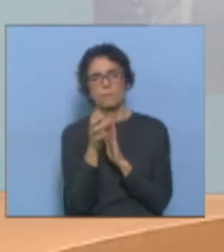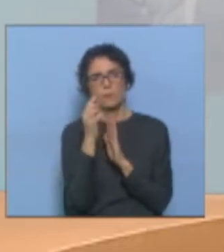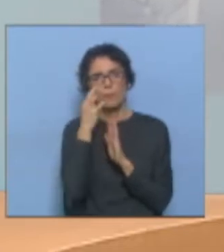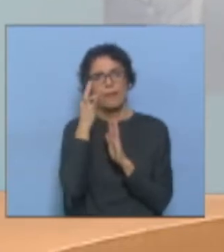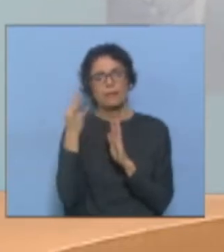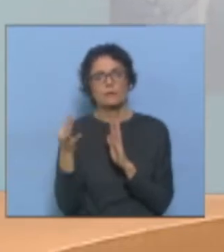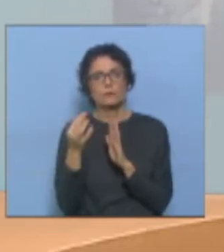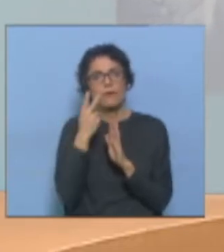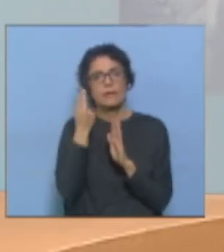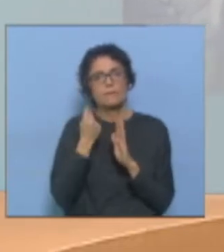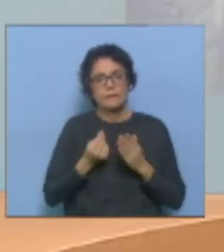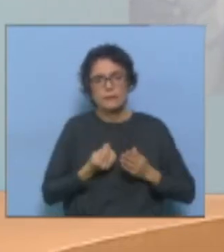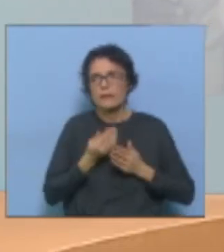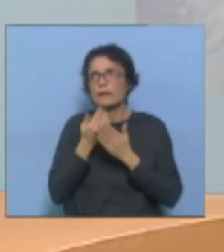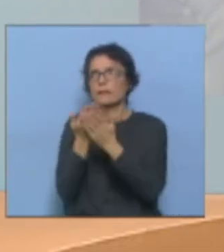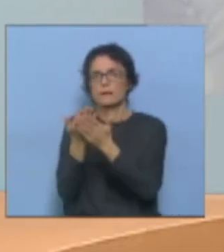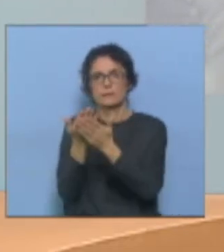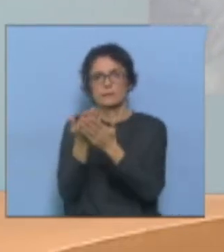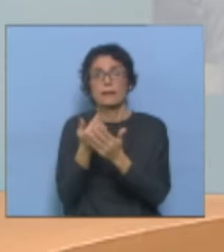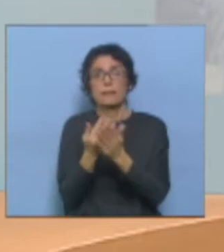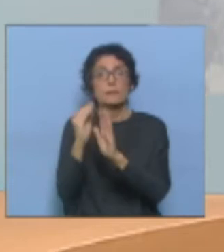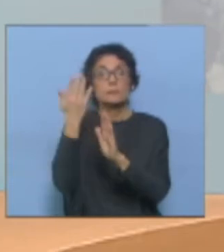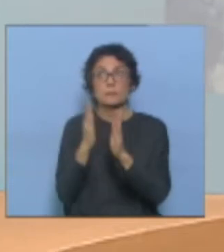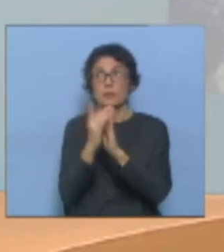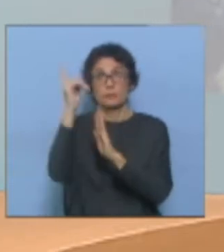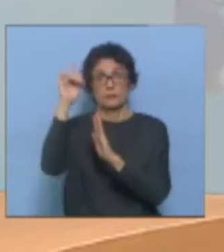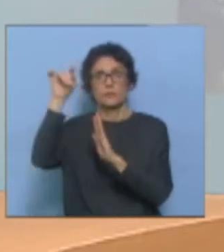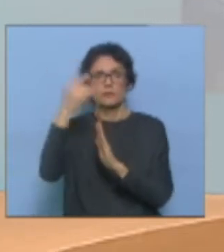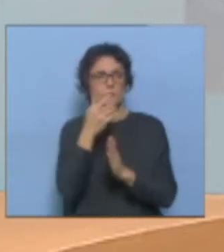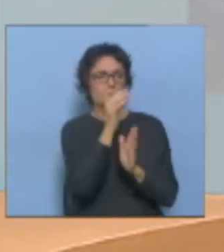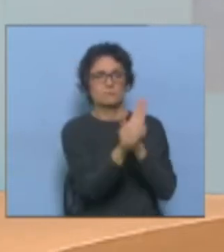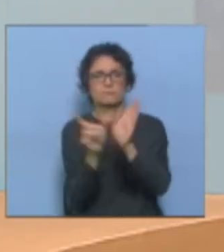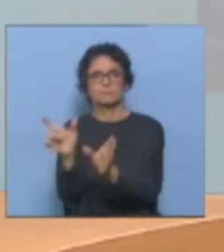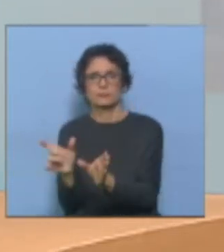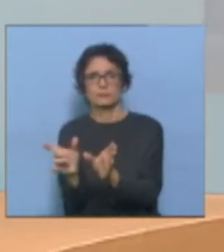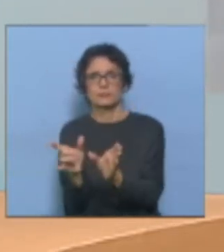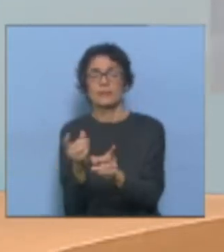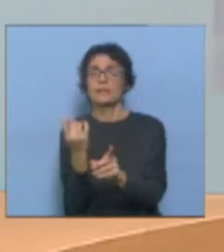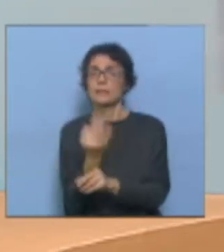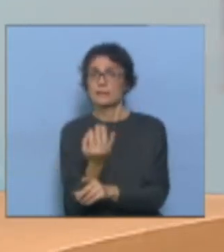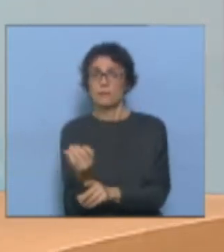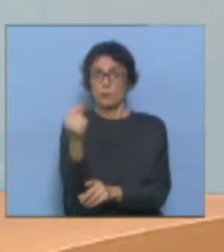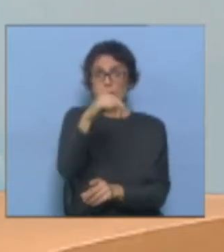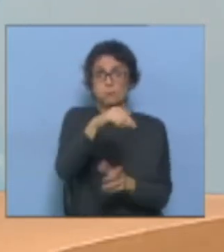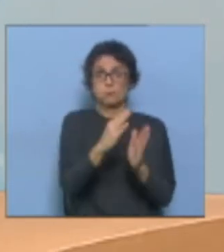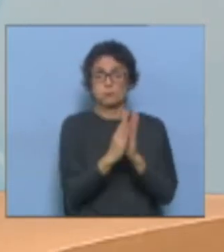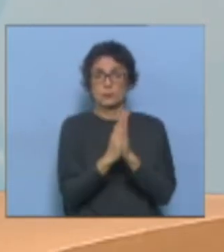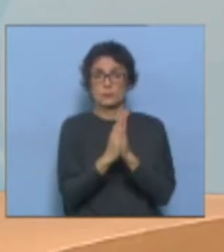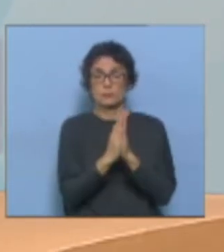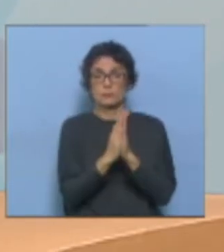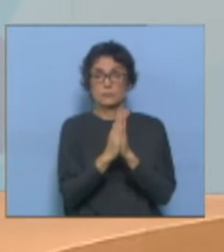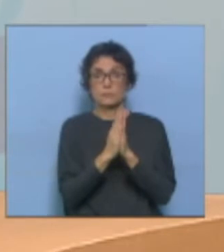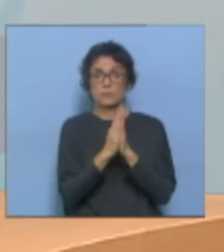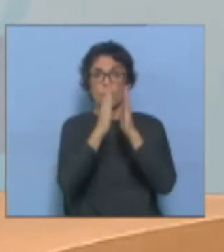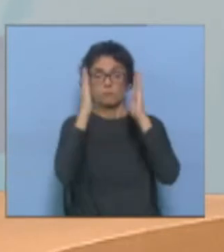constante a Deus e aos outros. Porque, ao fim e ao cabo, até mesmo dentro de um convento, eles têm realmente um coração grande, porque têm o